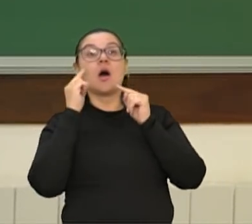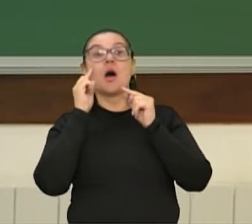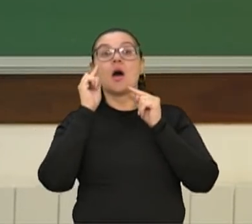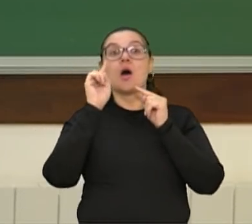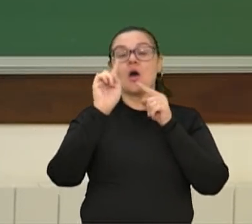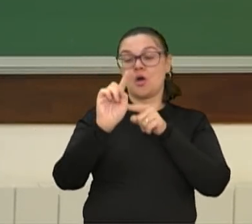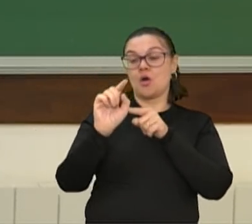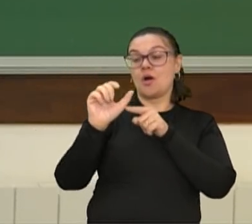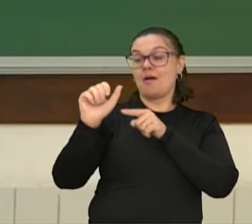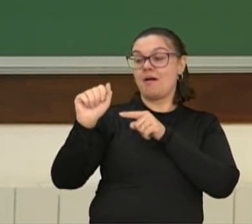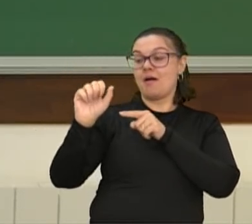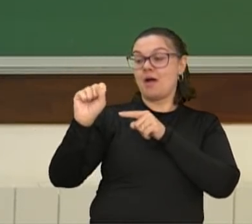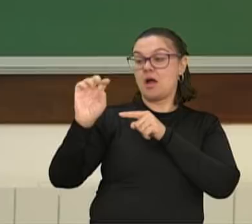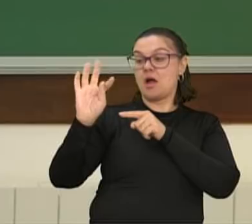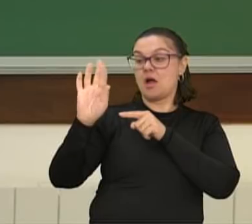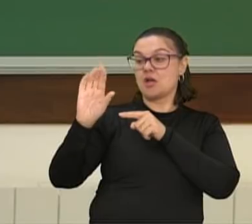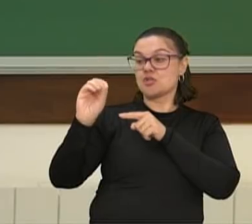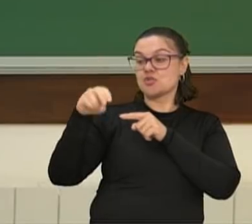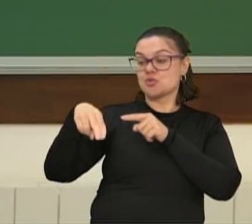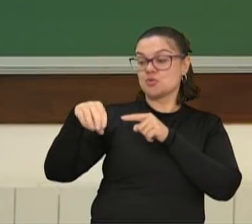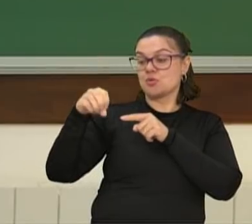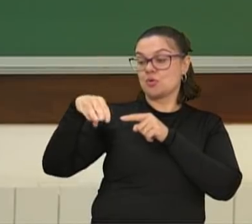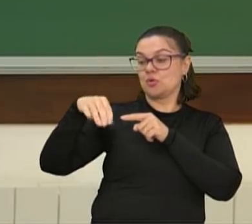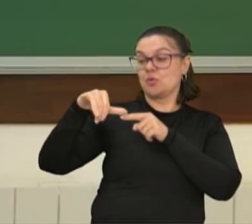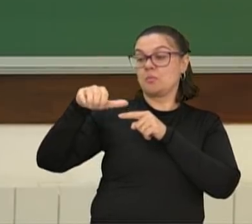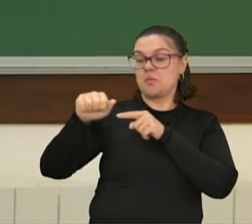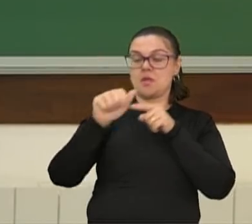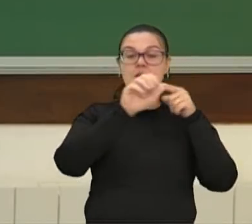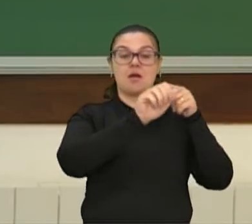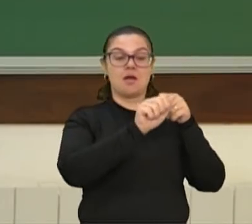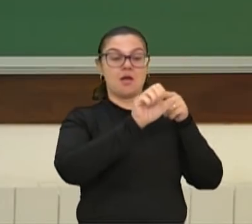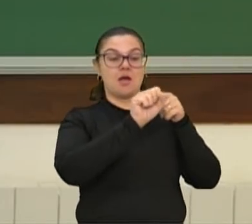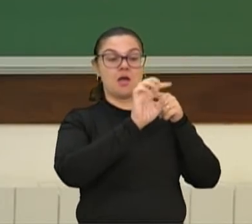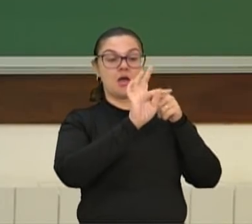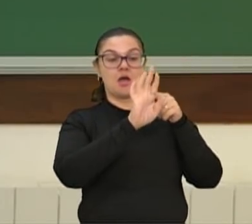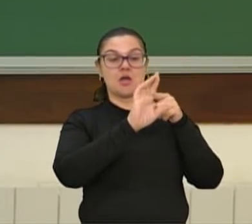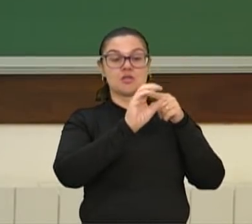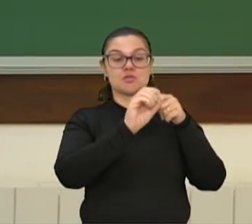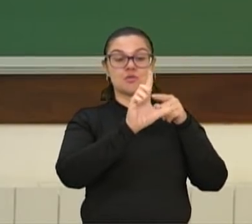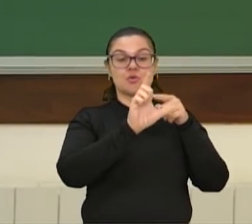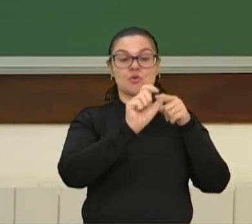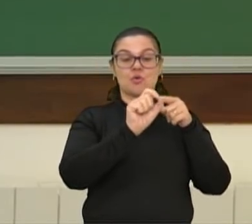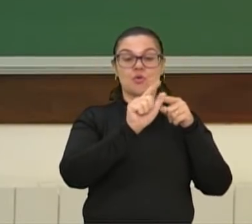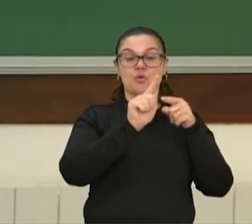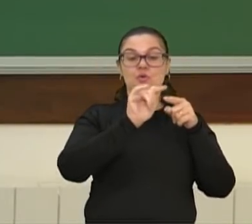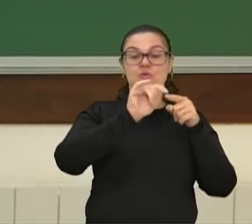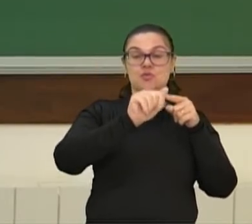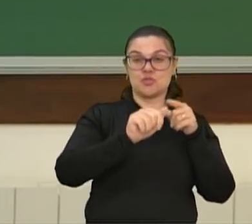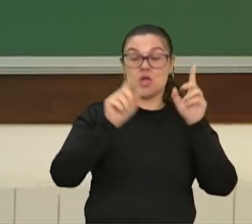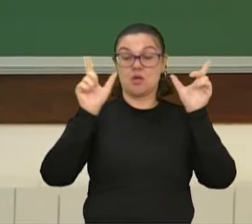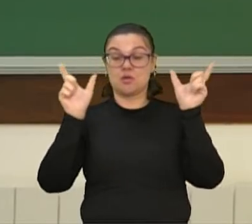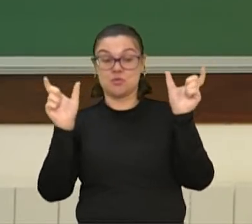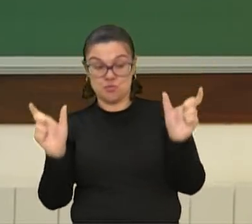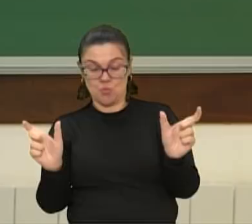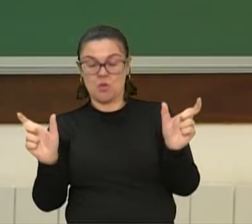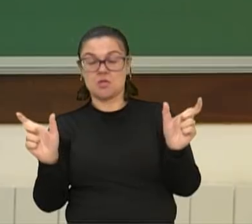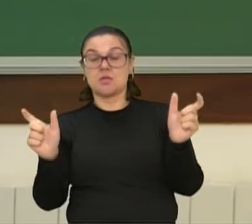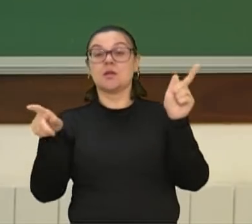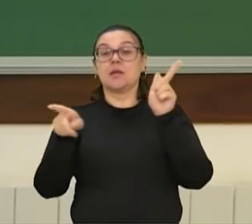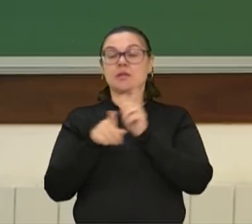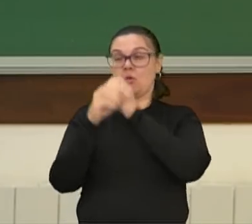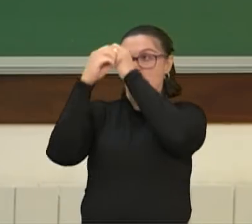Tem astronomia e astrologia. Alberto Magno estudava as